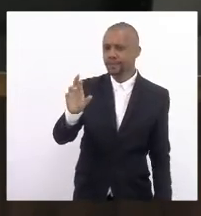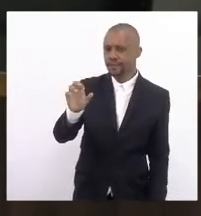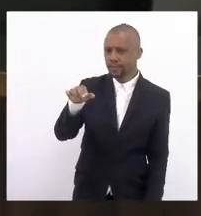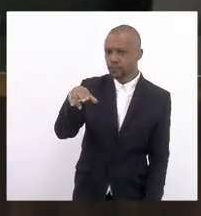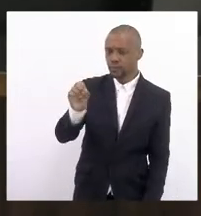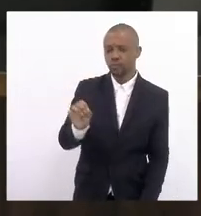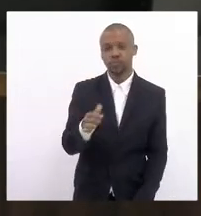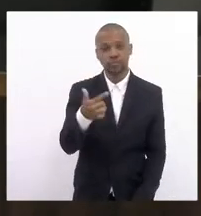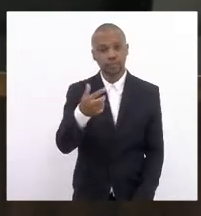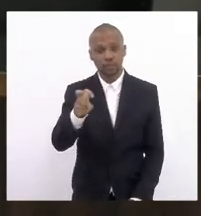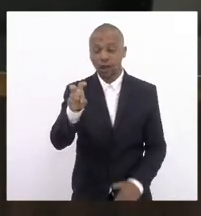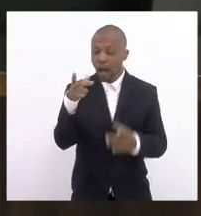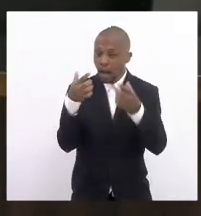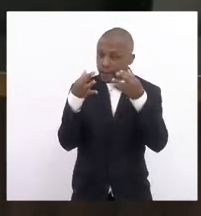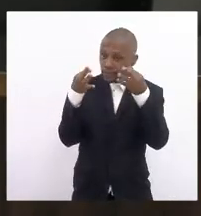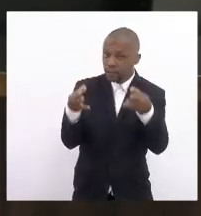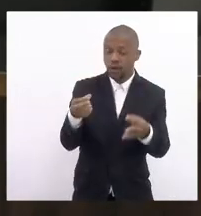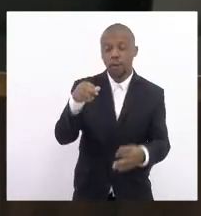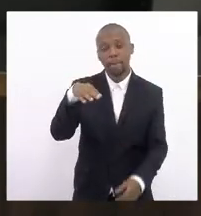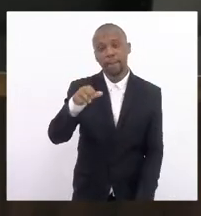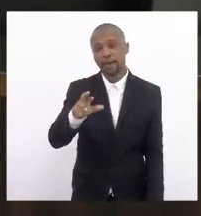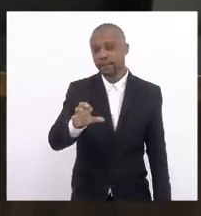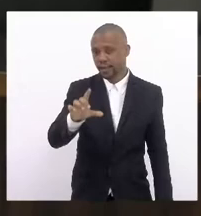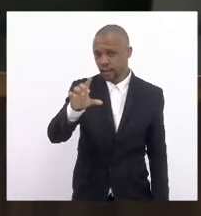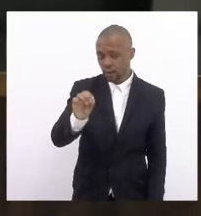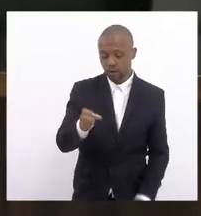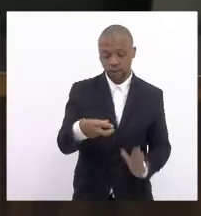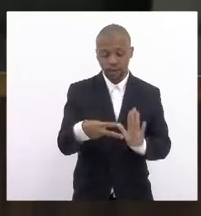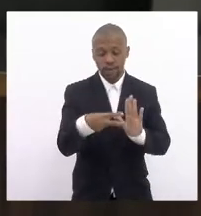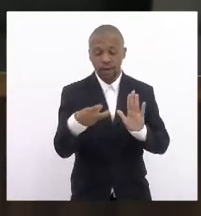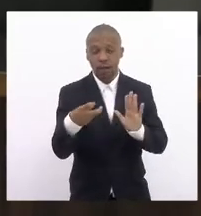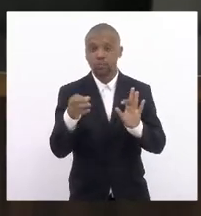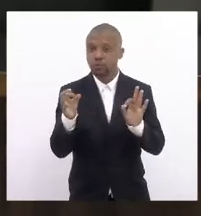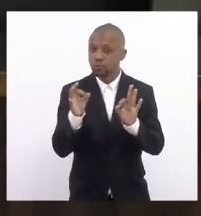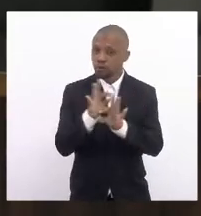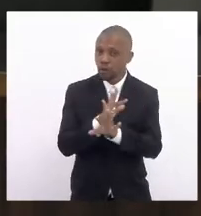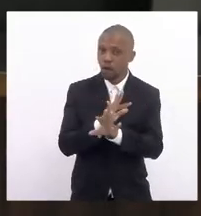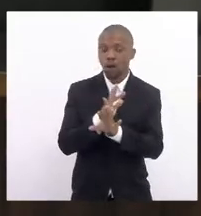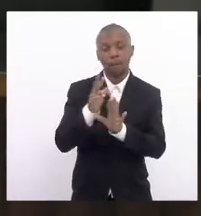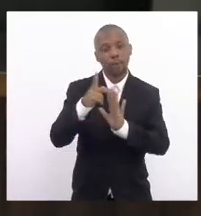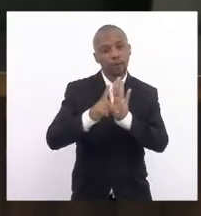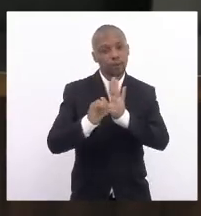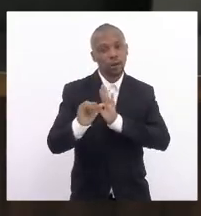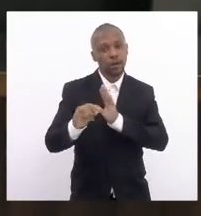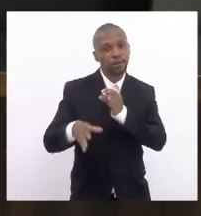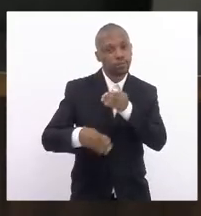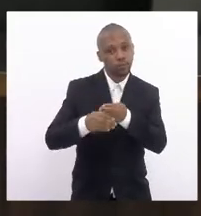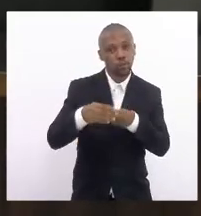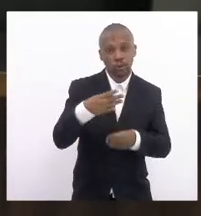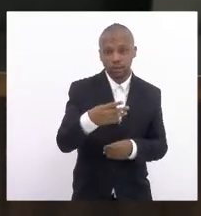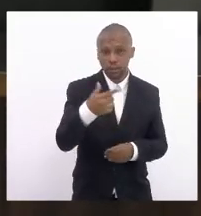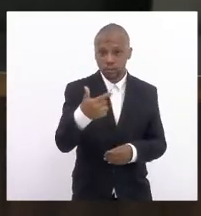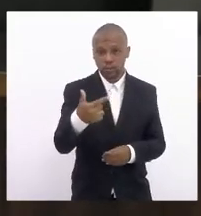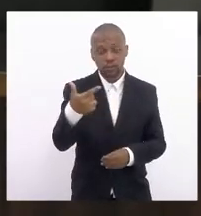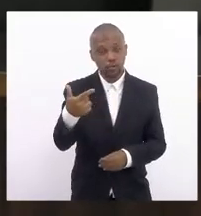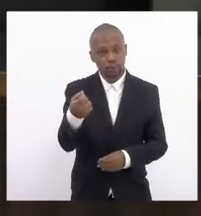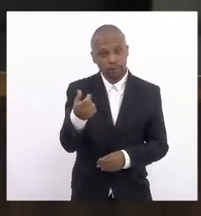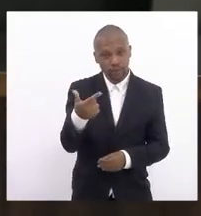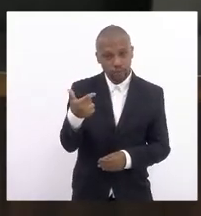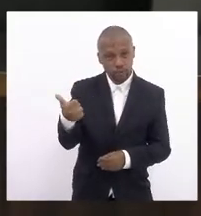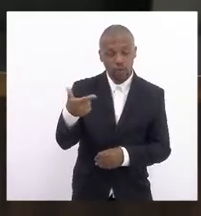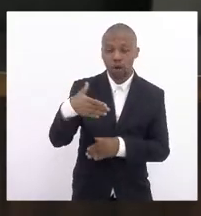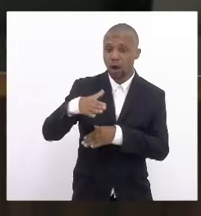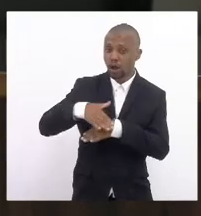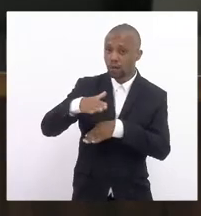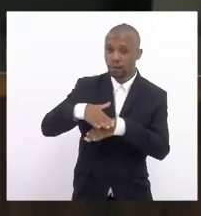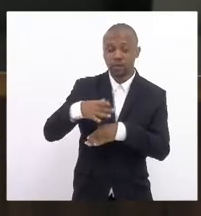25º, atenção, Marcelo Dino. Veto total aposto ao projeto de lei complementar 42-2021, de autoria dos